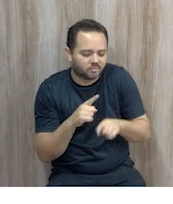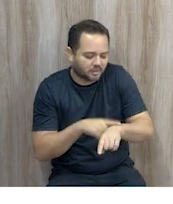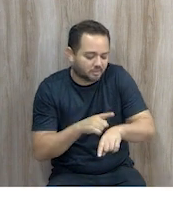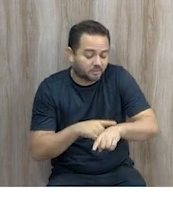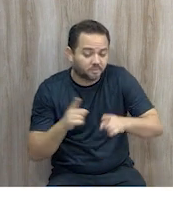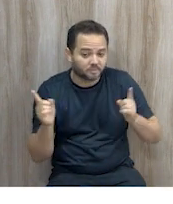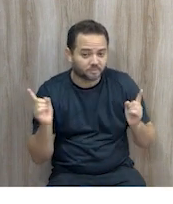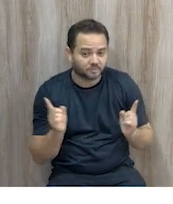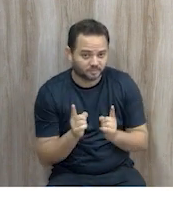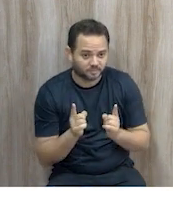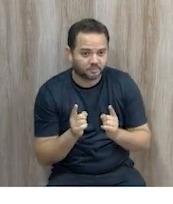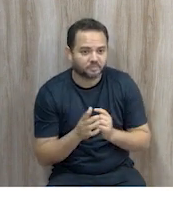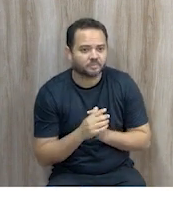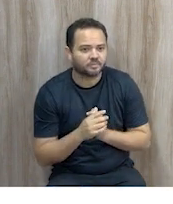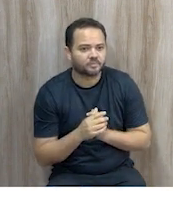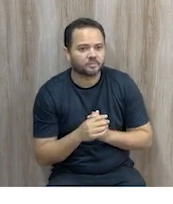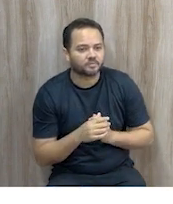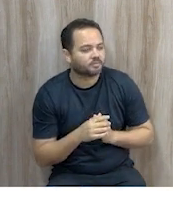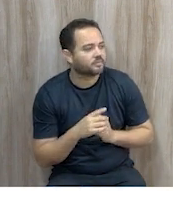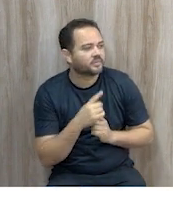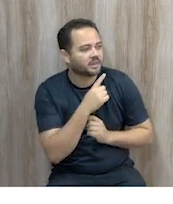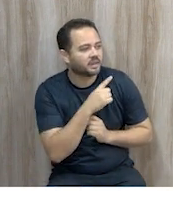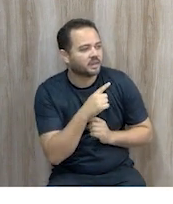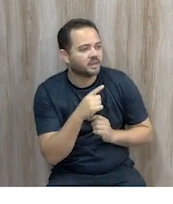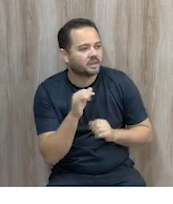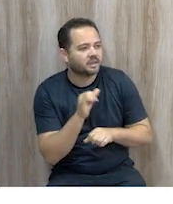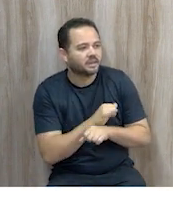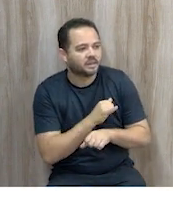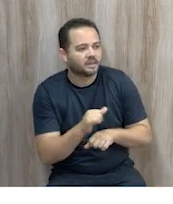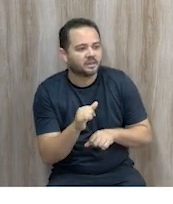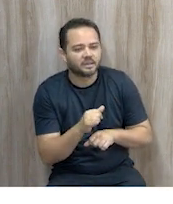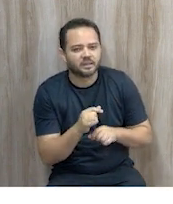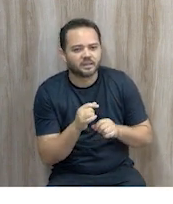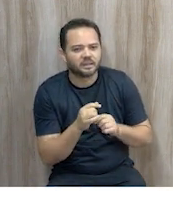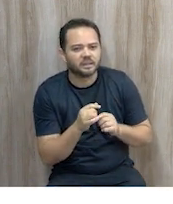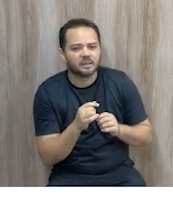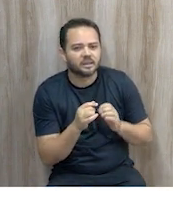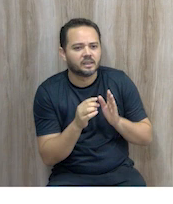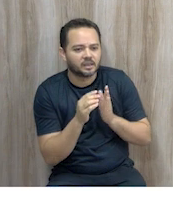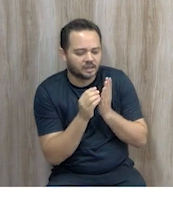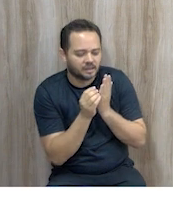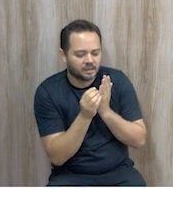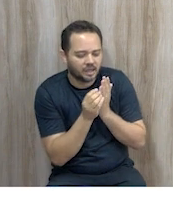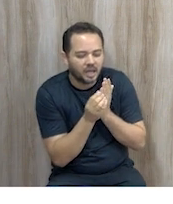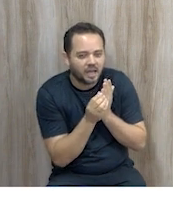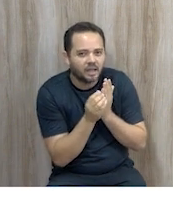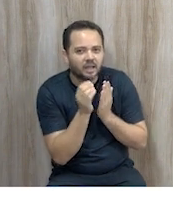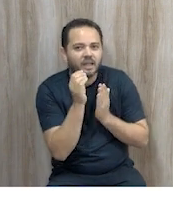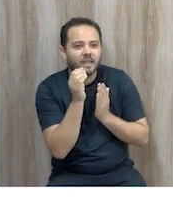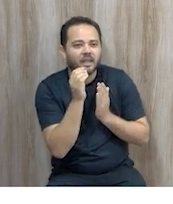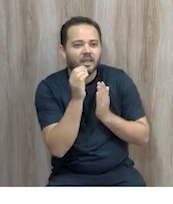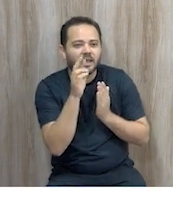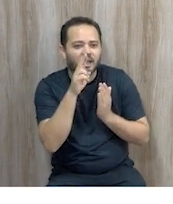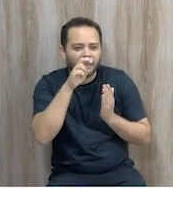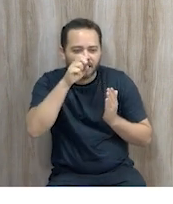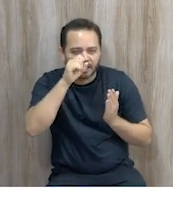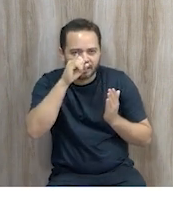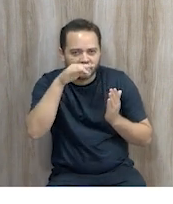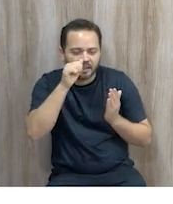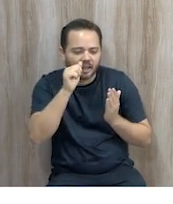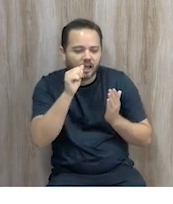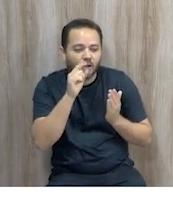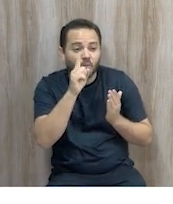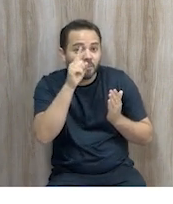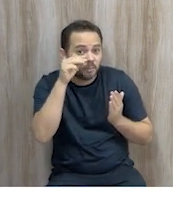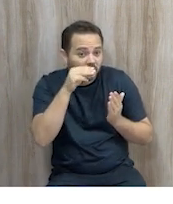eles expõem essa técnica de trazer a resina 1 milímetro a mais, né, do limite ali estimado dessa junção, para que a